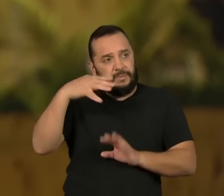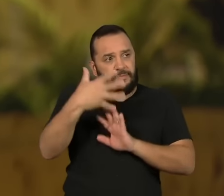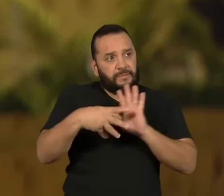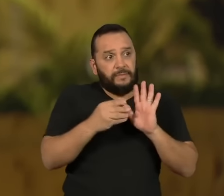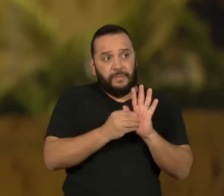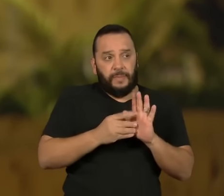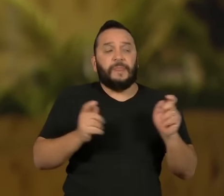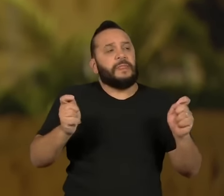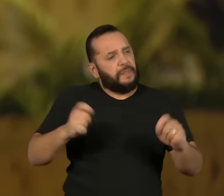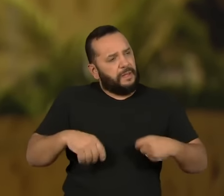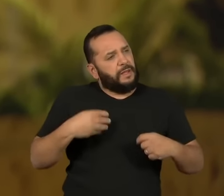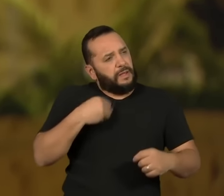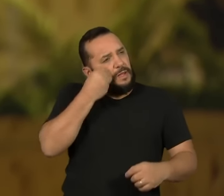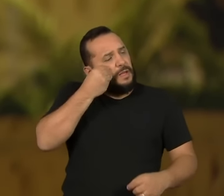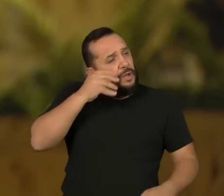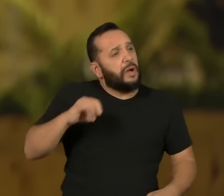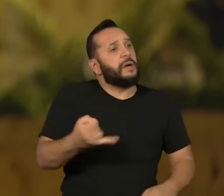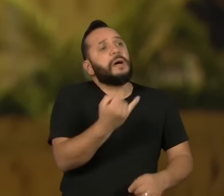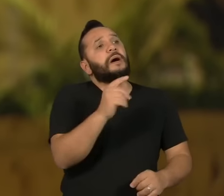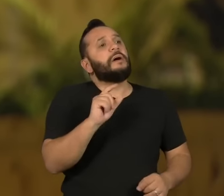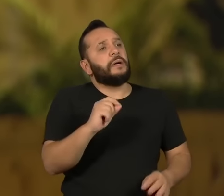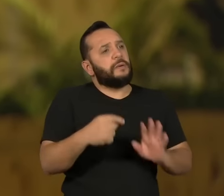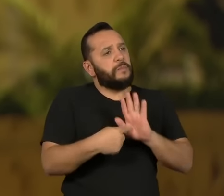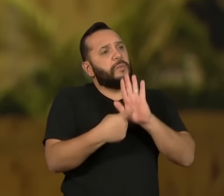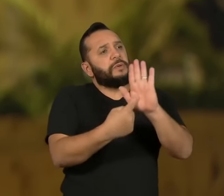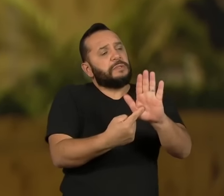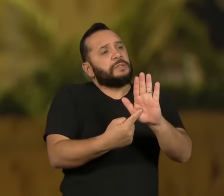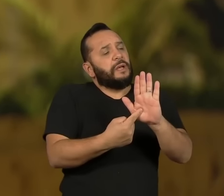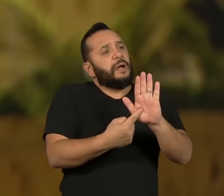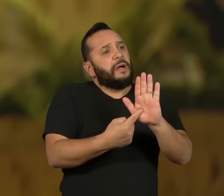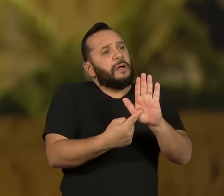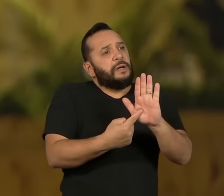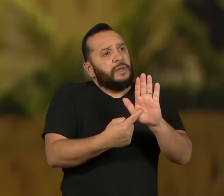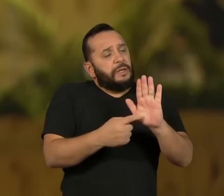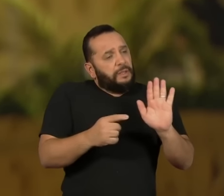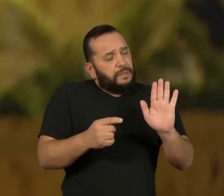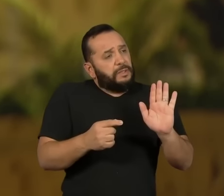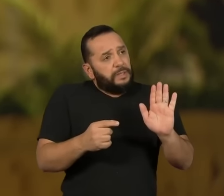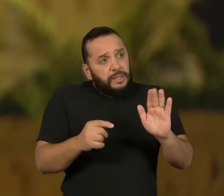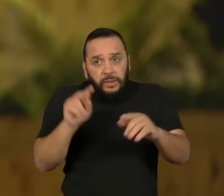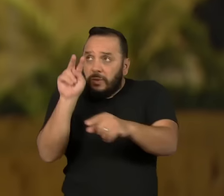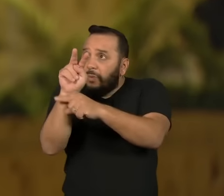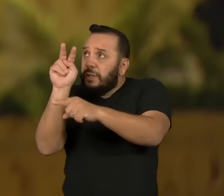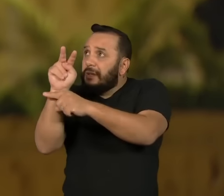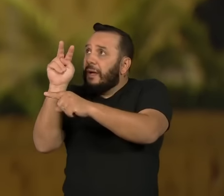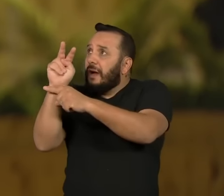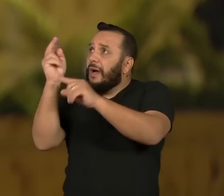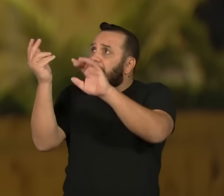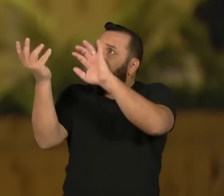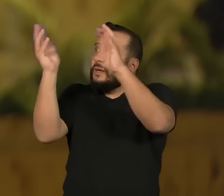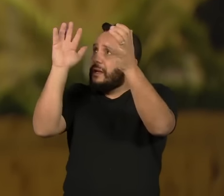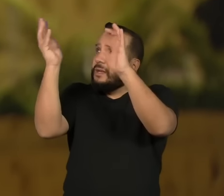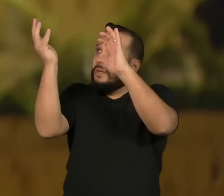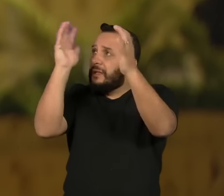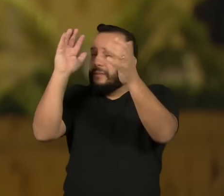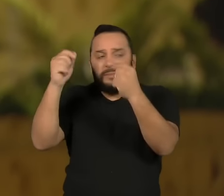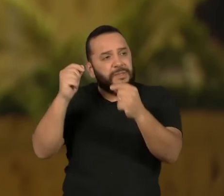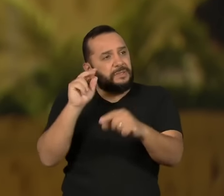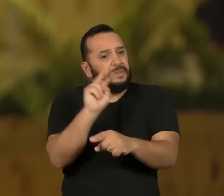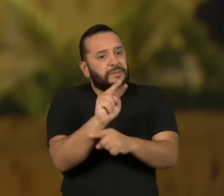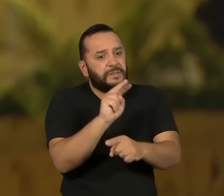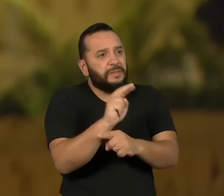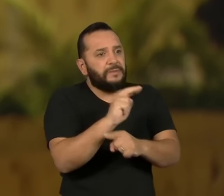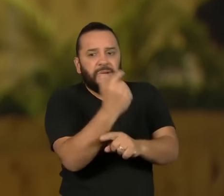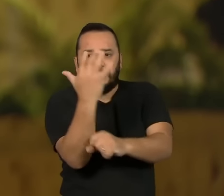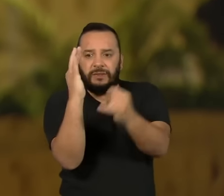vai poder ter a oportunidade de mostrar que não há o combate à mudança do clima sem a preservação da natureza, sem